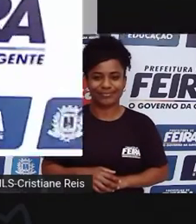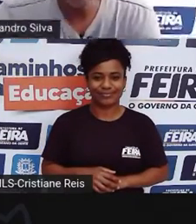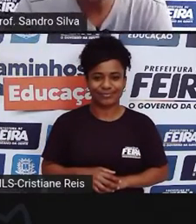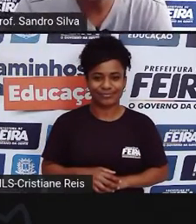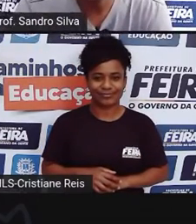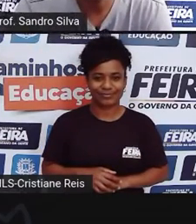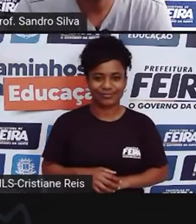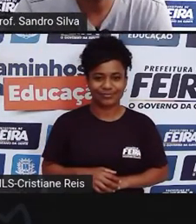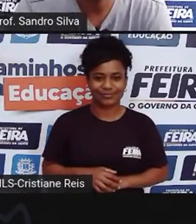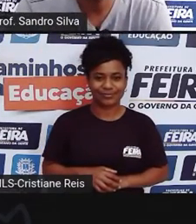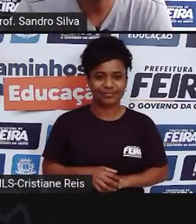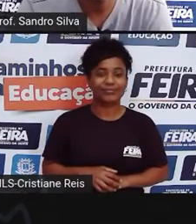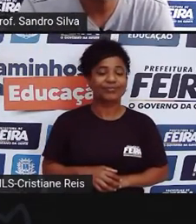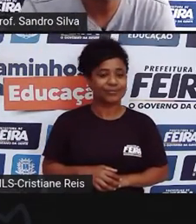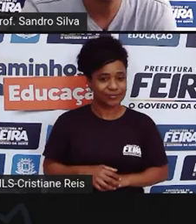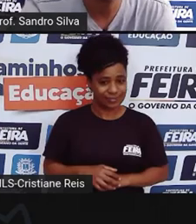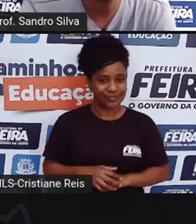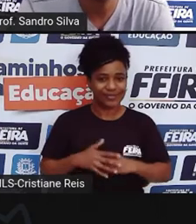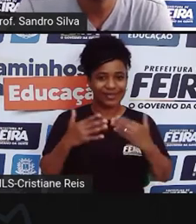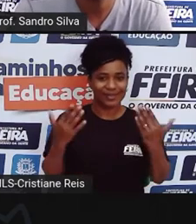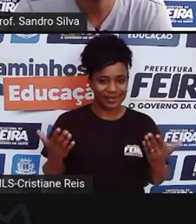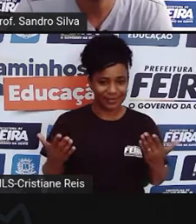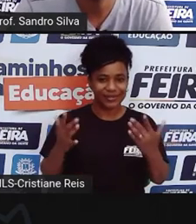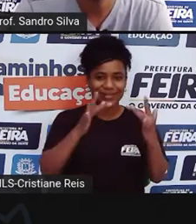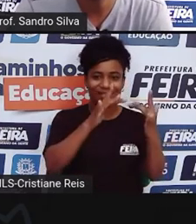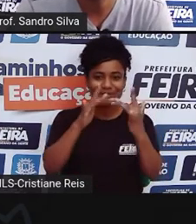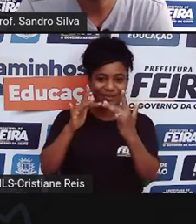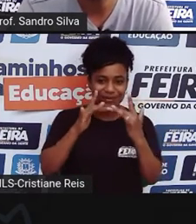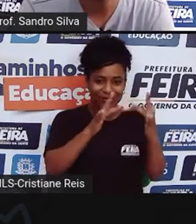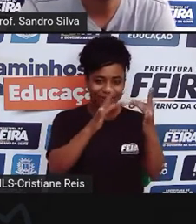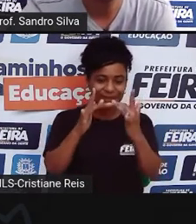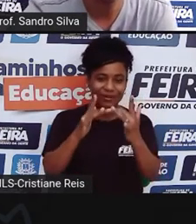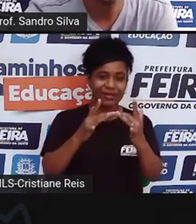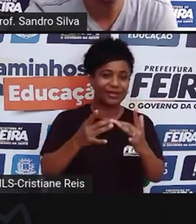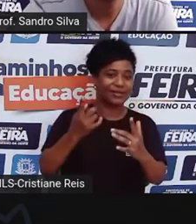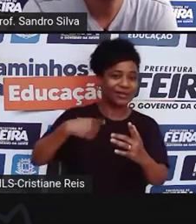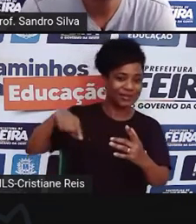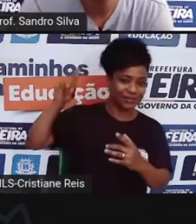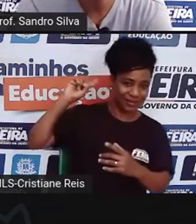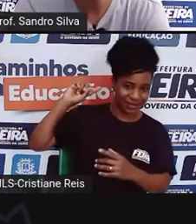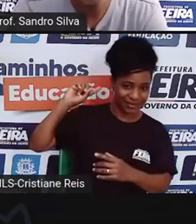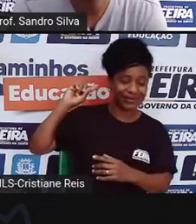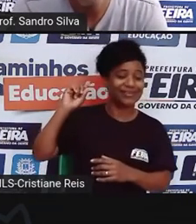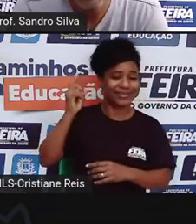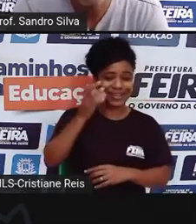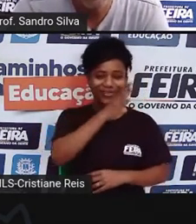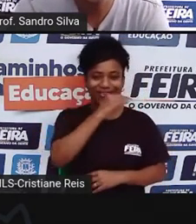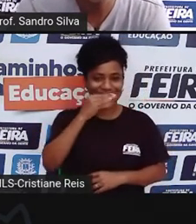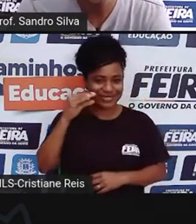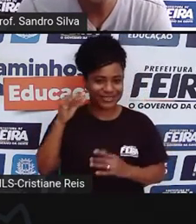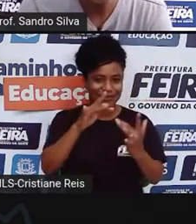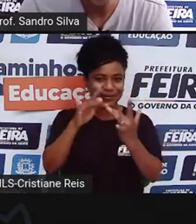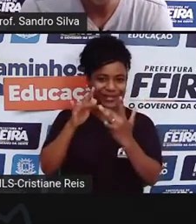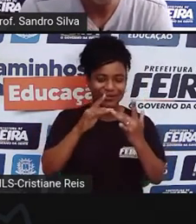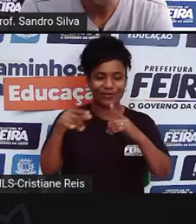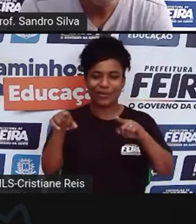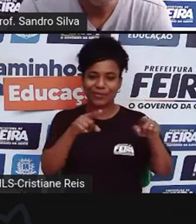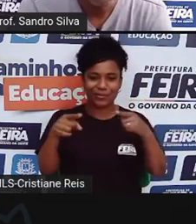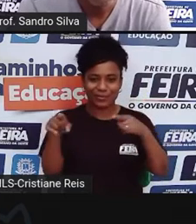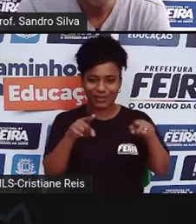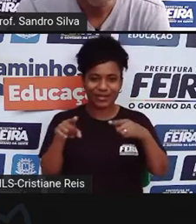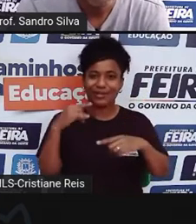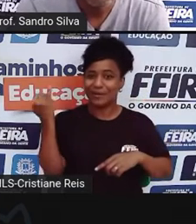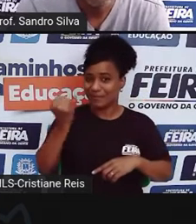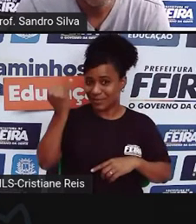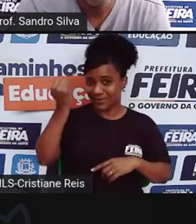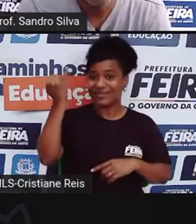Assim, esse contato na infância, na adolescência, eu vejo ele como muito importante com a música, né? Então, assim, na minha idade escolar,